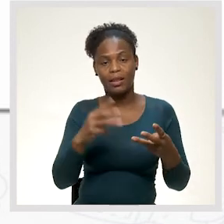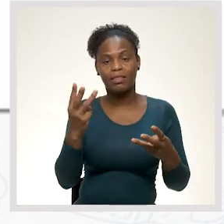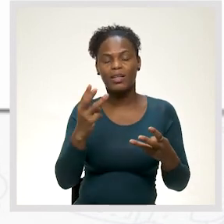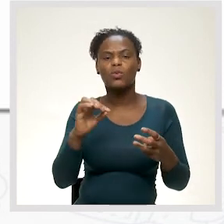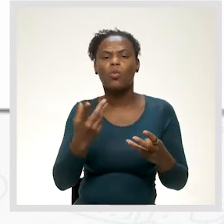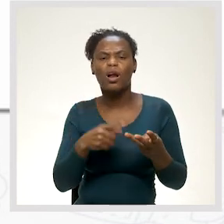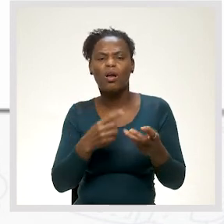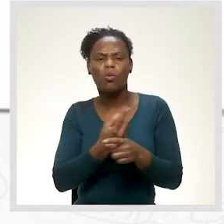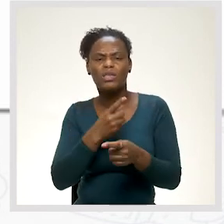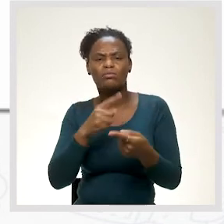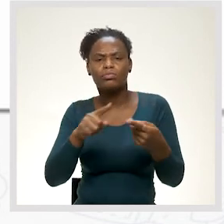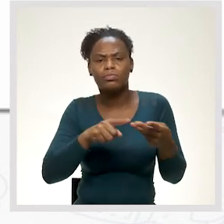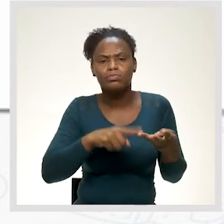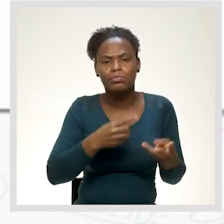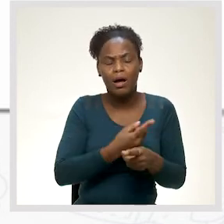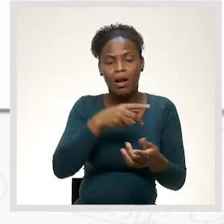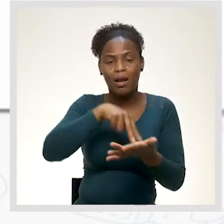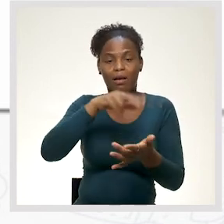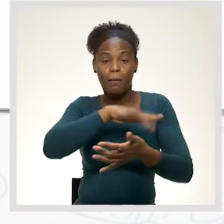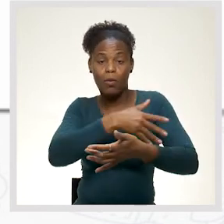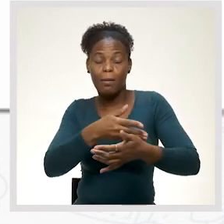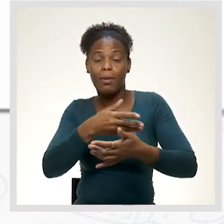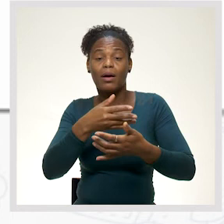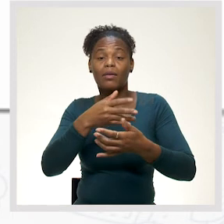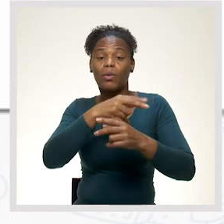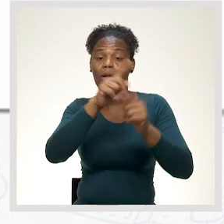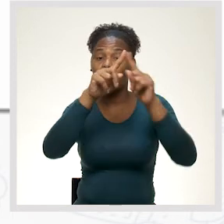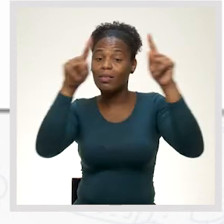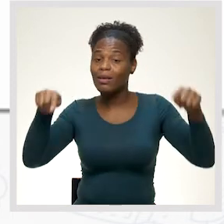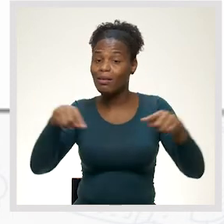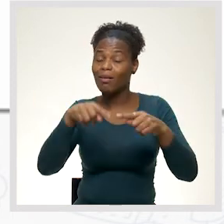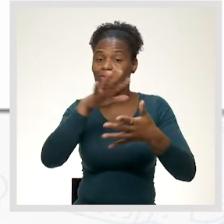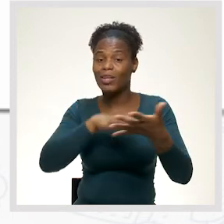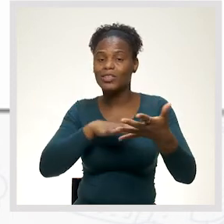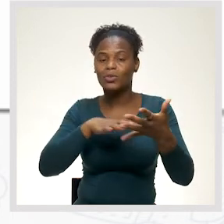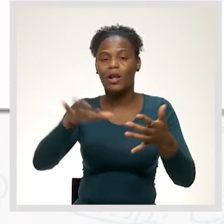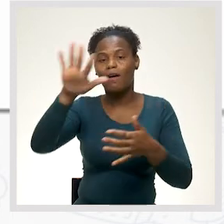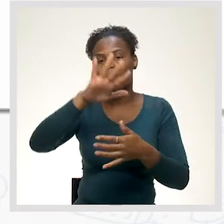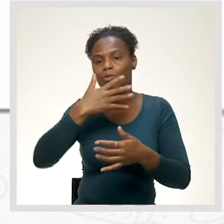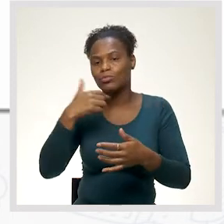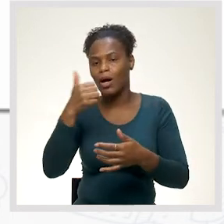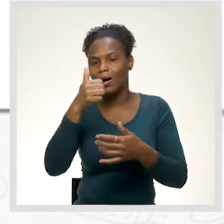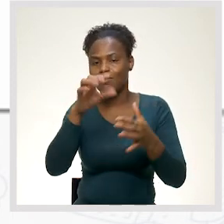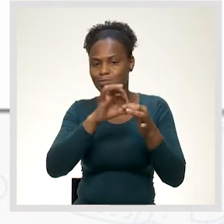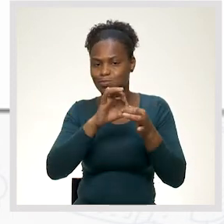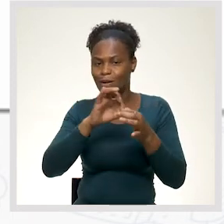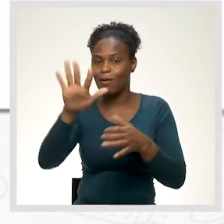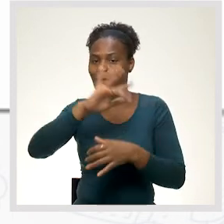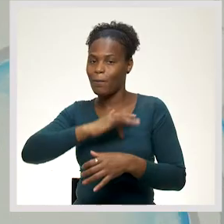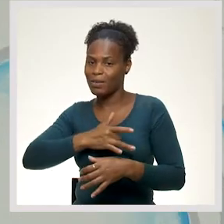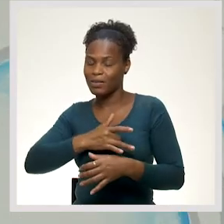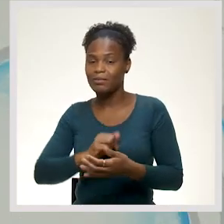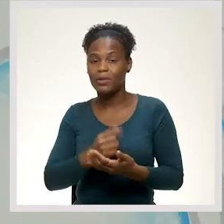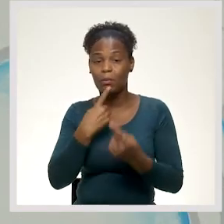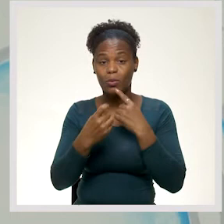elementos presentes no poema nos permitem enquadrar o texto na estética romântica? Portanto,